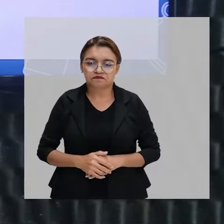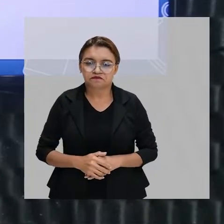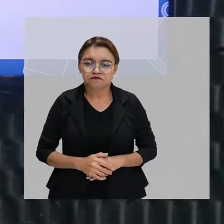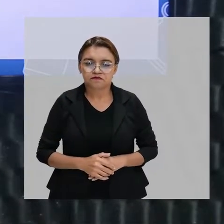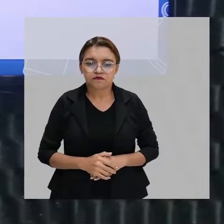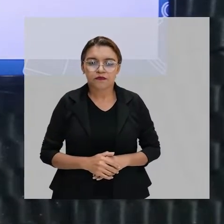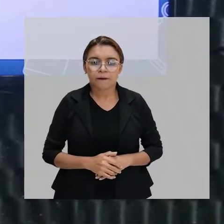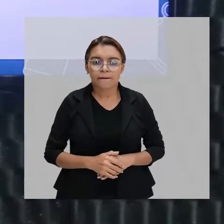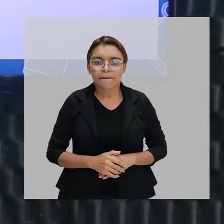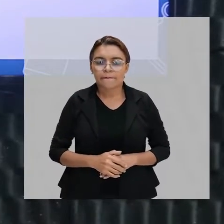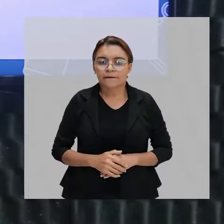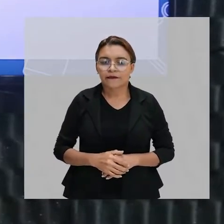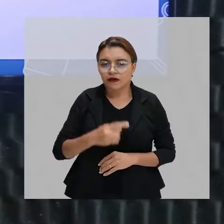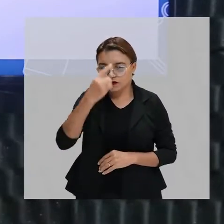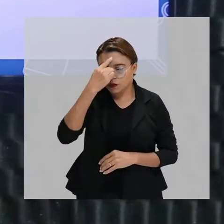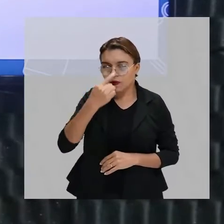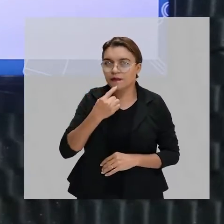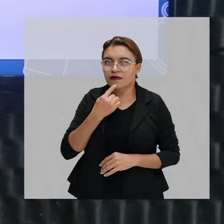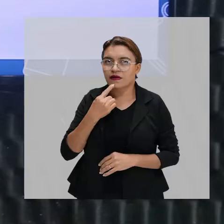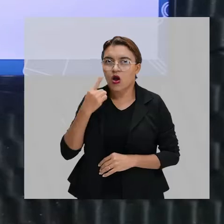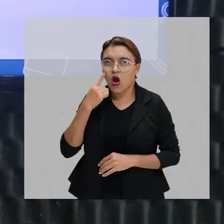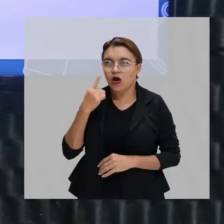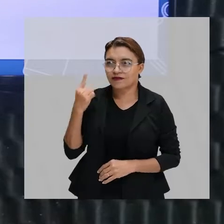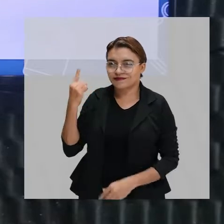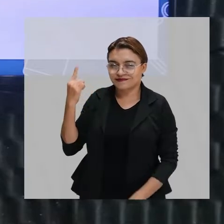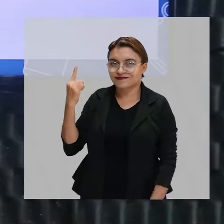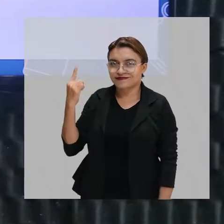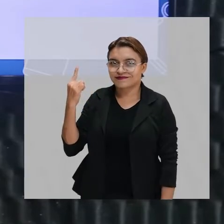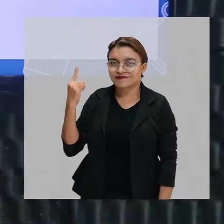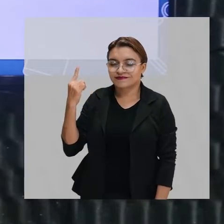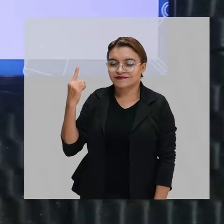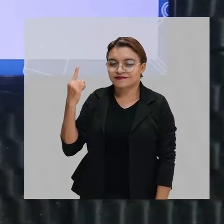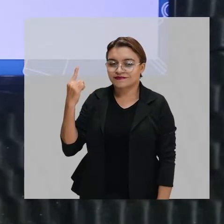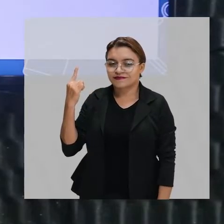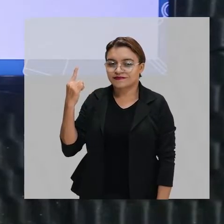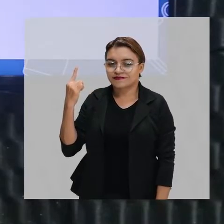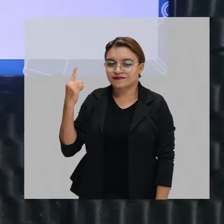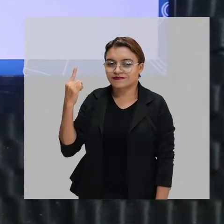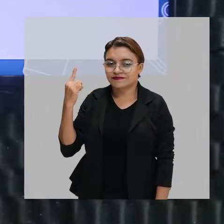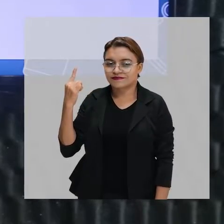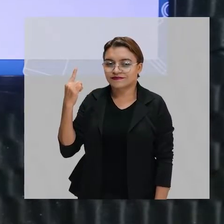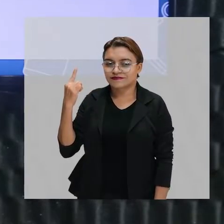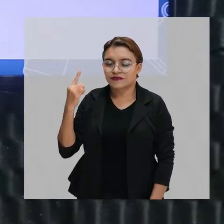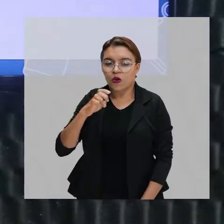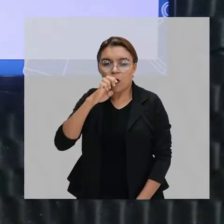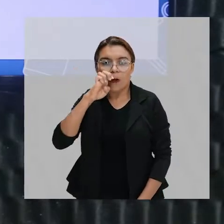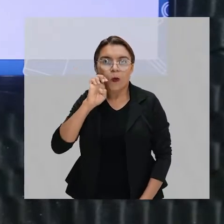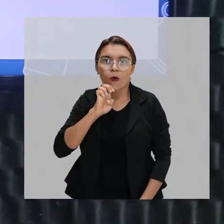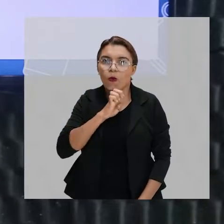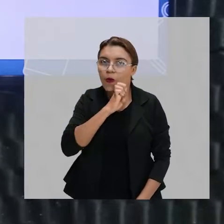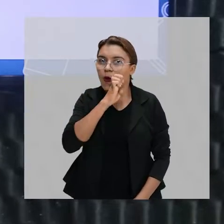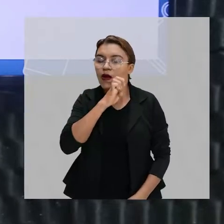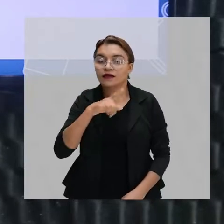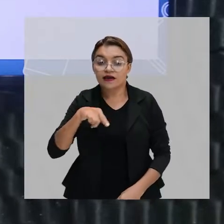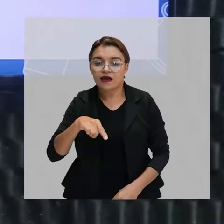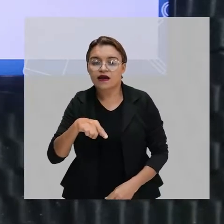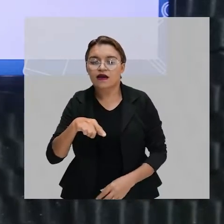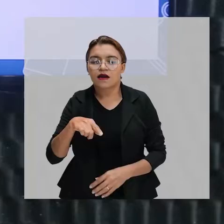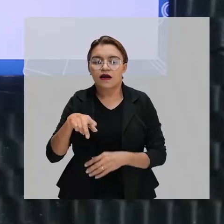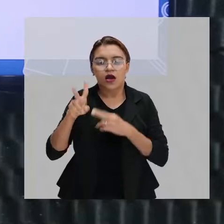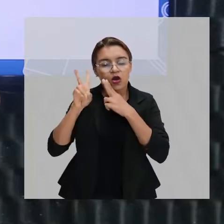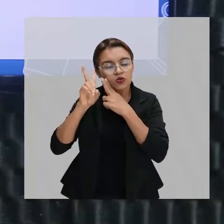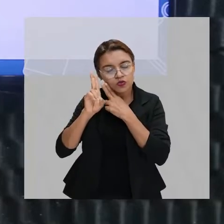exemplo dessa imagem Aqui nós temos o Homer Simpson ali tá dormindo mesmo que ele esteja